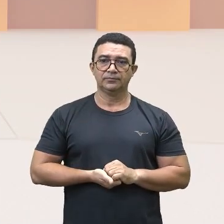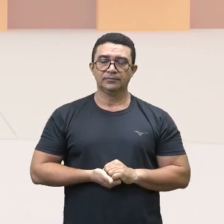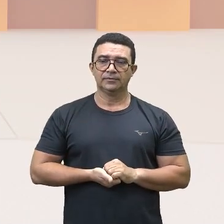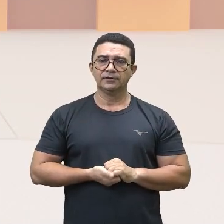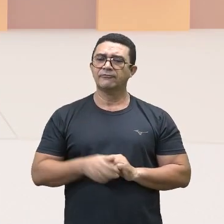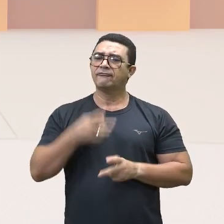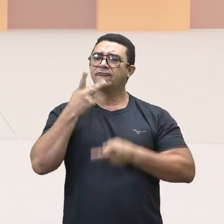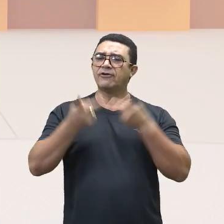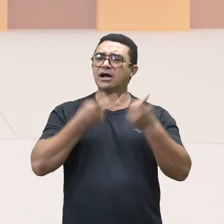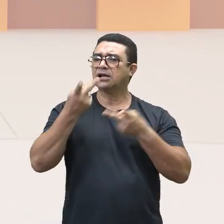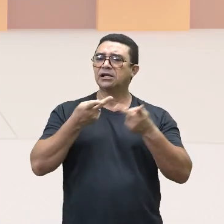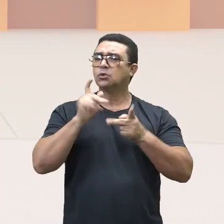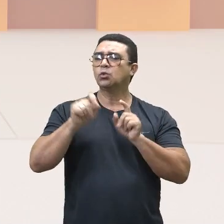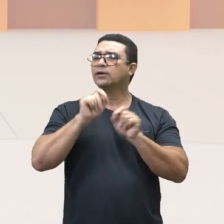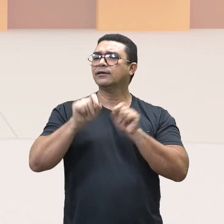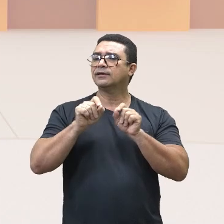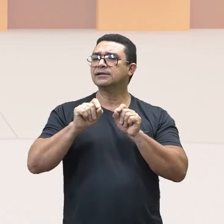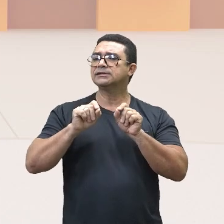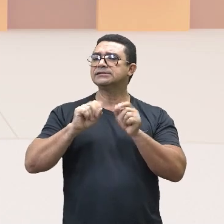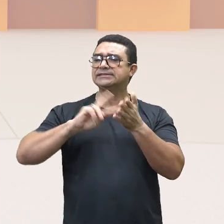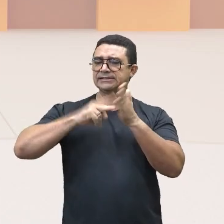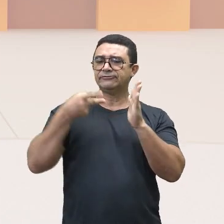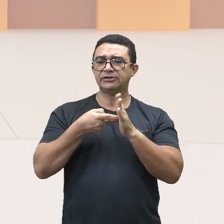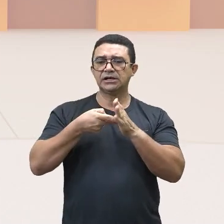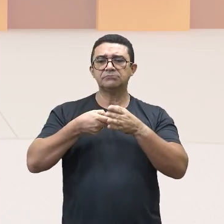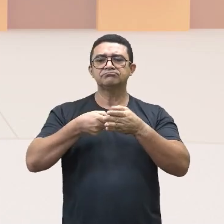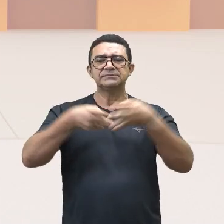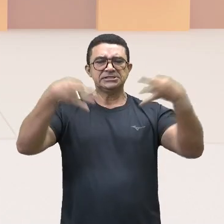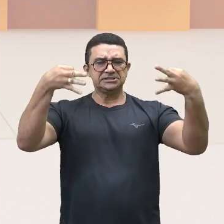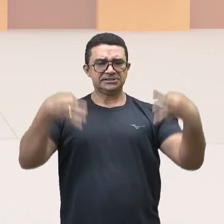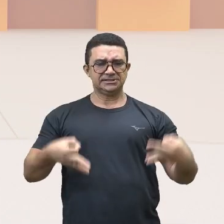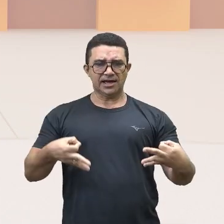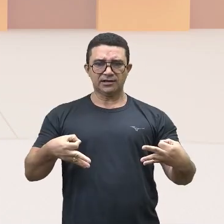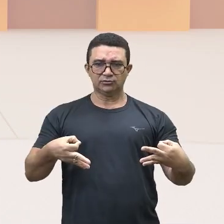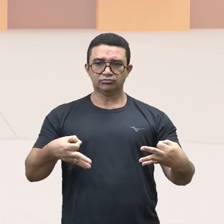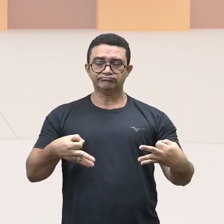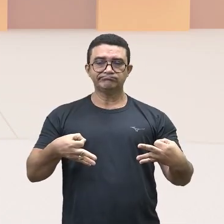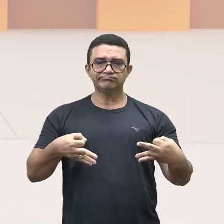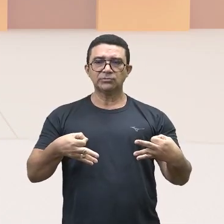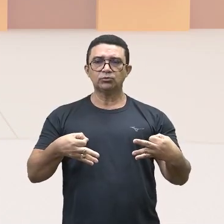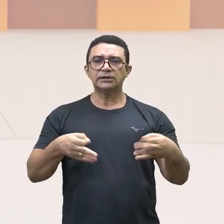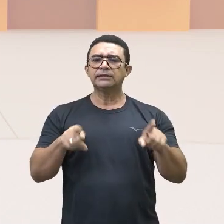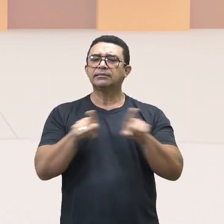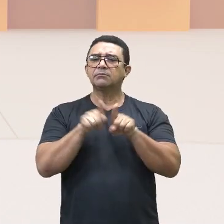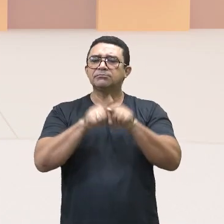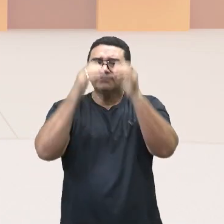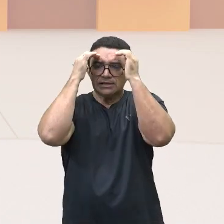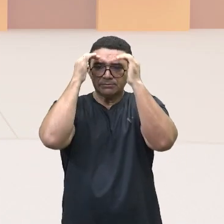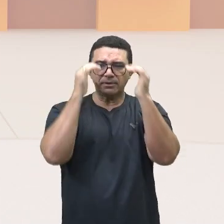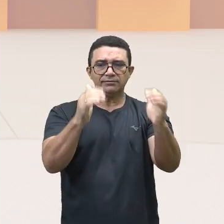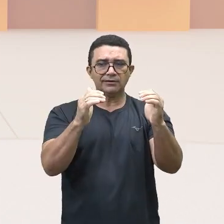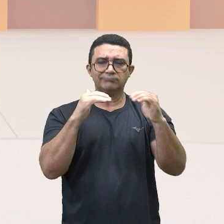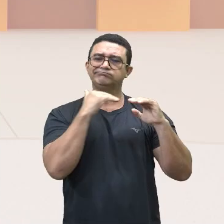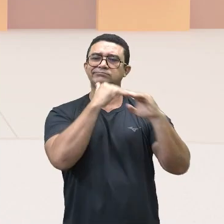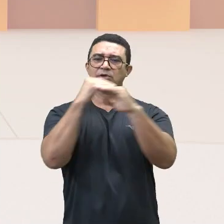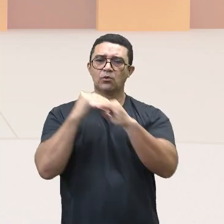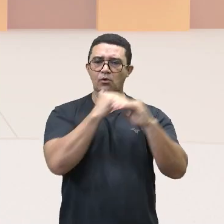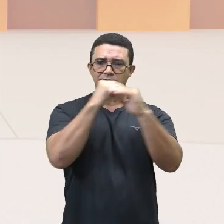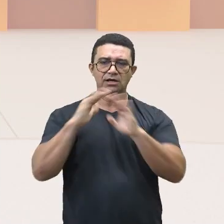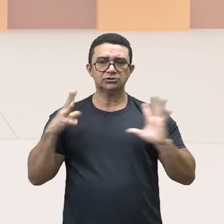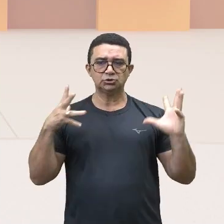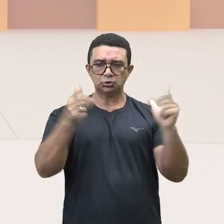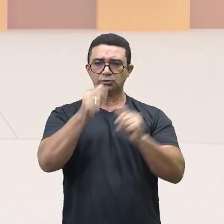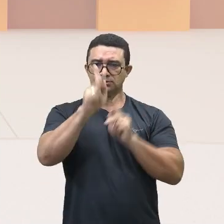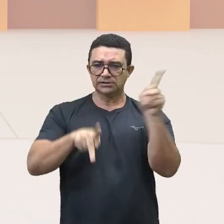particularidade do que é justo e correto, como o respeito à igualdade de todos os